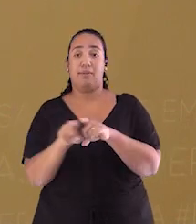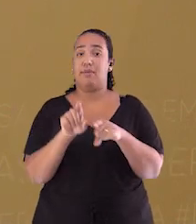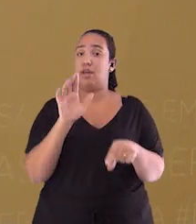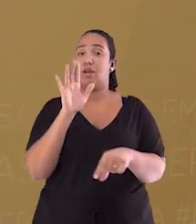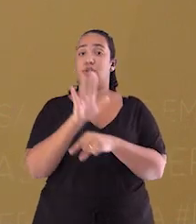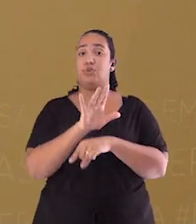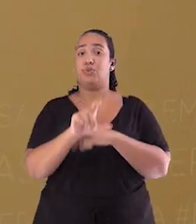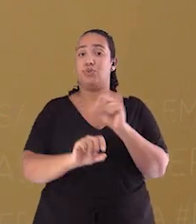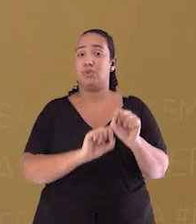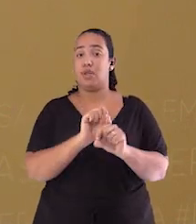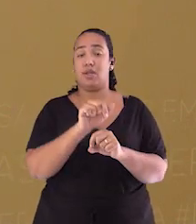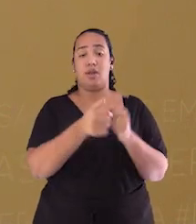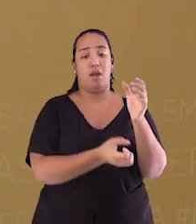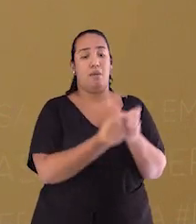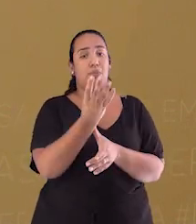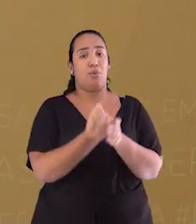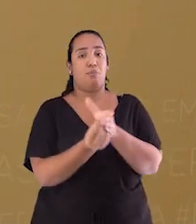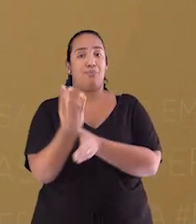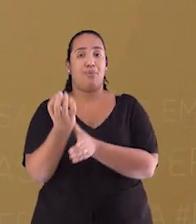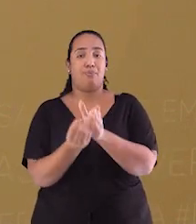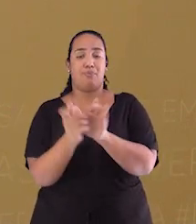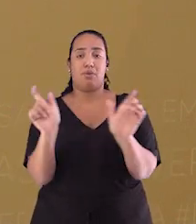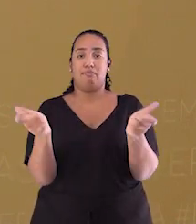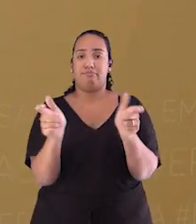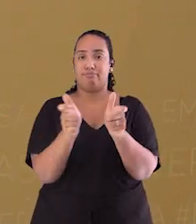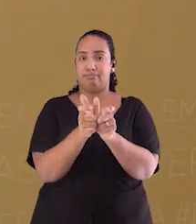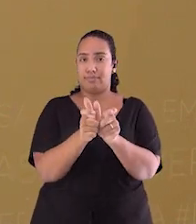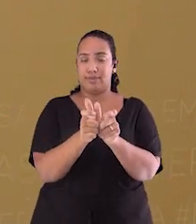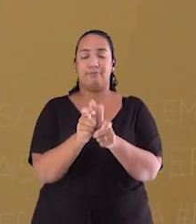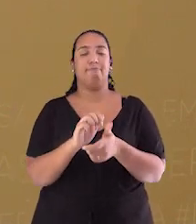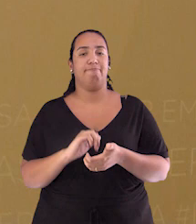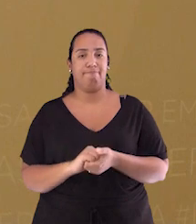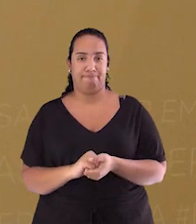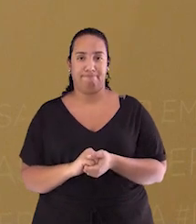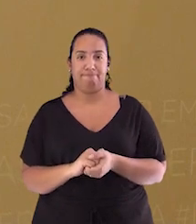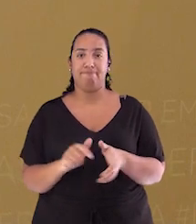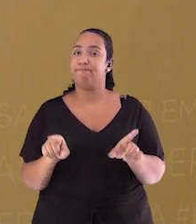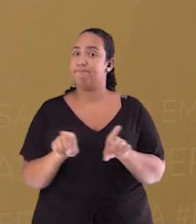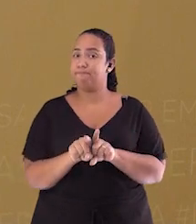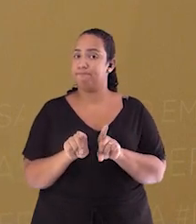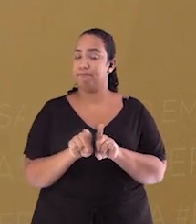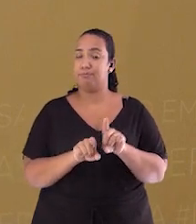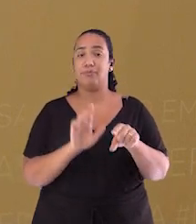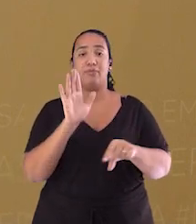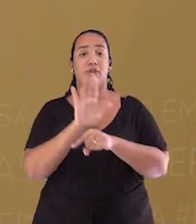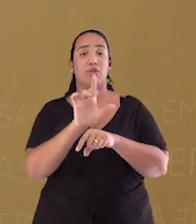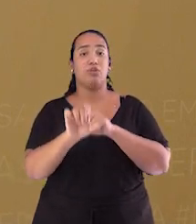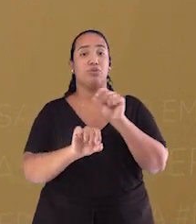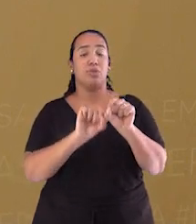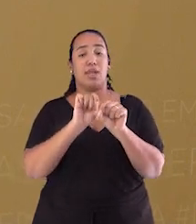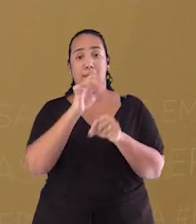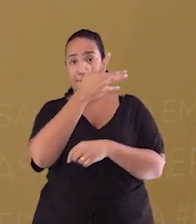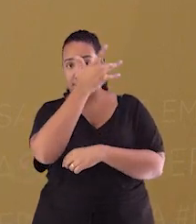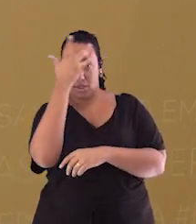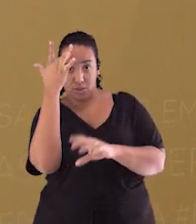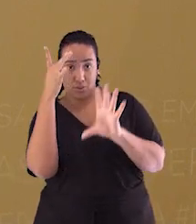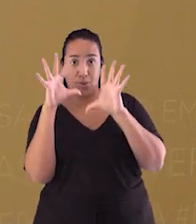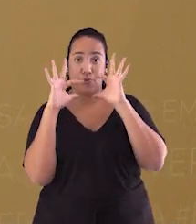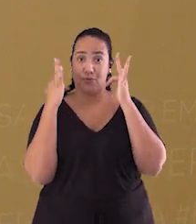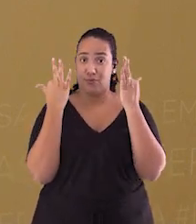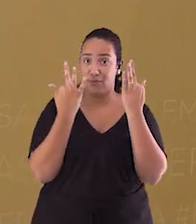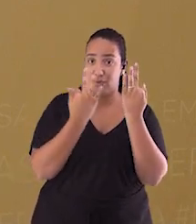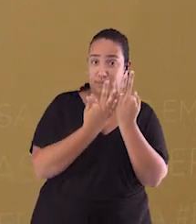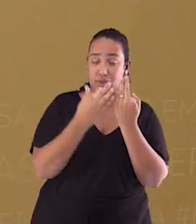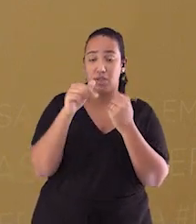para a menor produção desses em sua casa e no meio ambiente, além de agregar para a renda de pessoas e